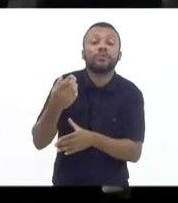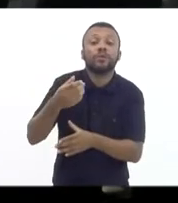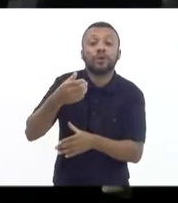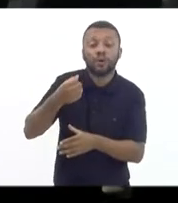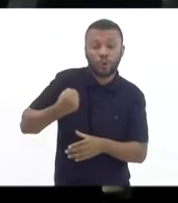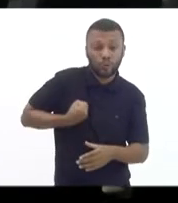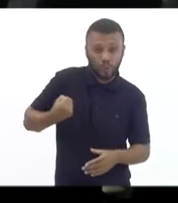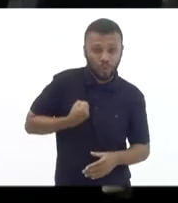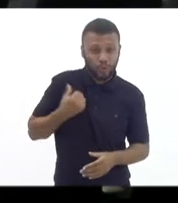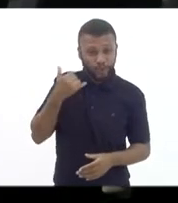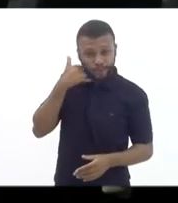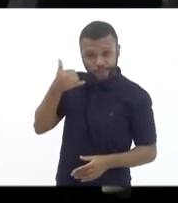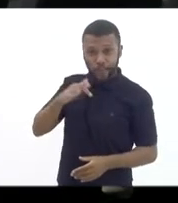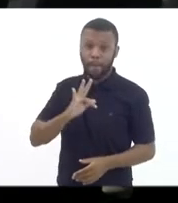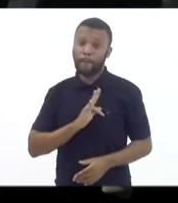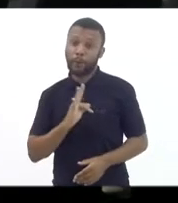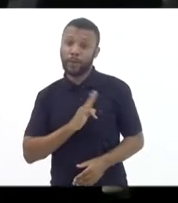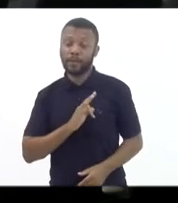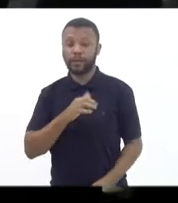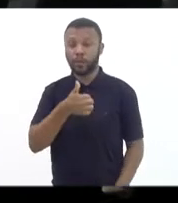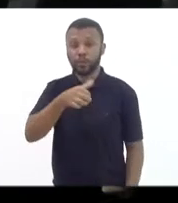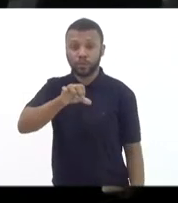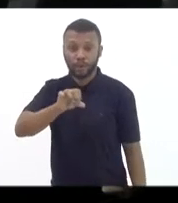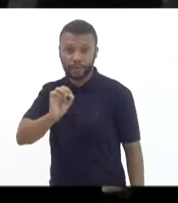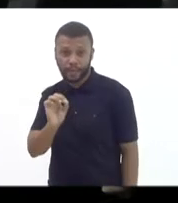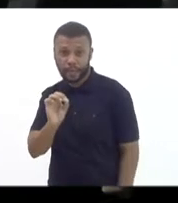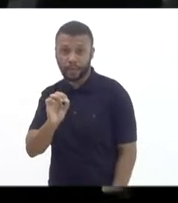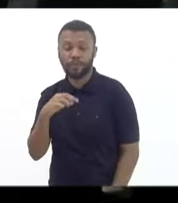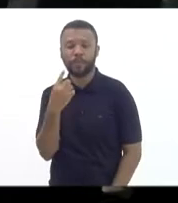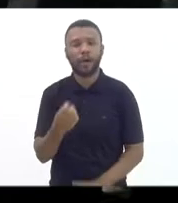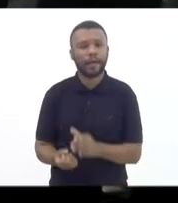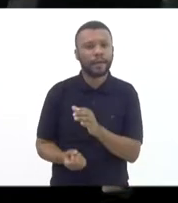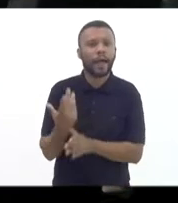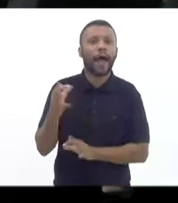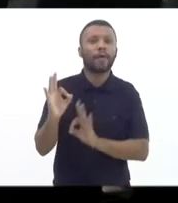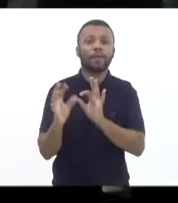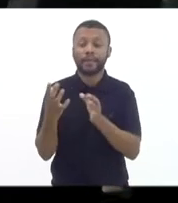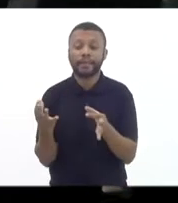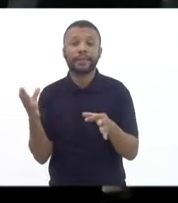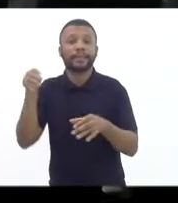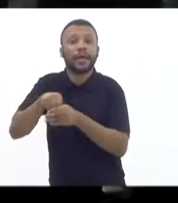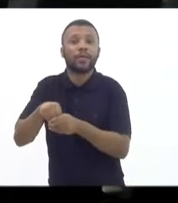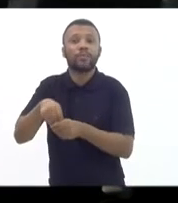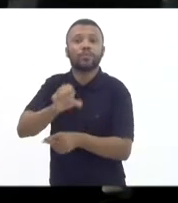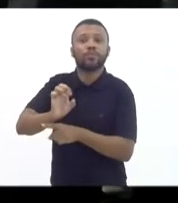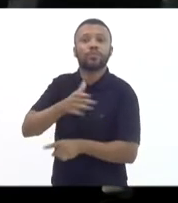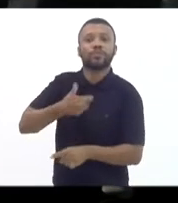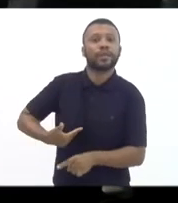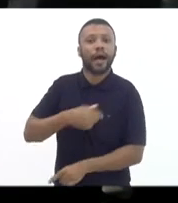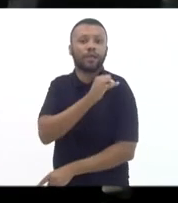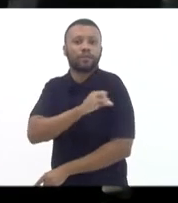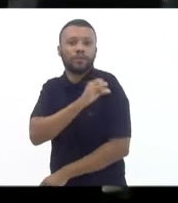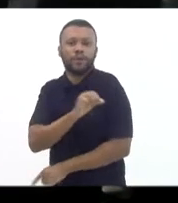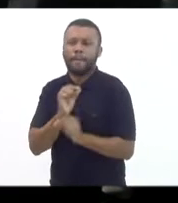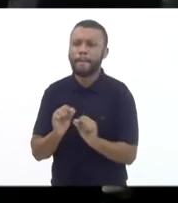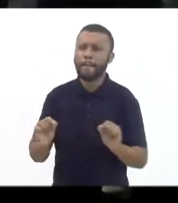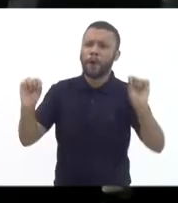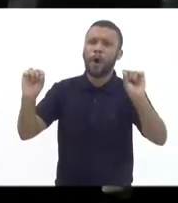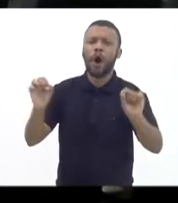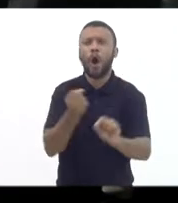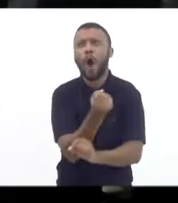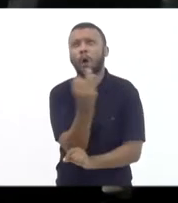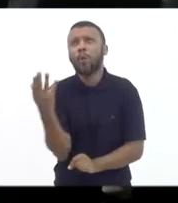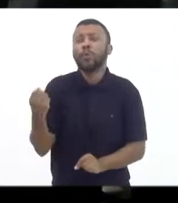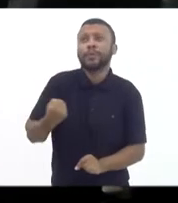como tem polícia, né? A gente criar isso no estado do Rio de Janeiro, algum telefone com 3 dígitos, que a gente possa